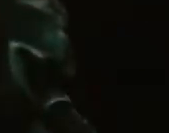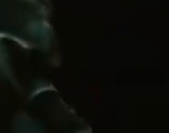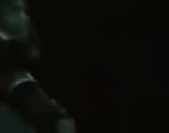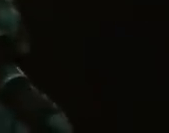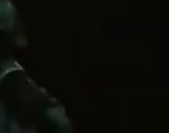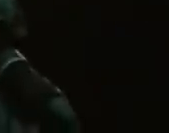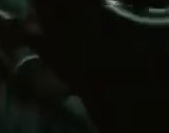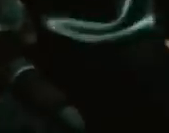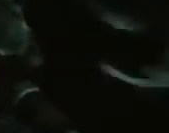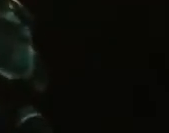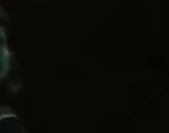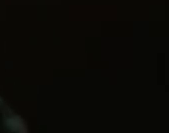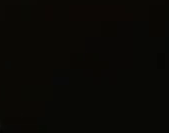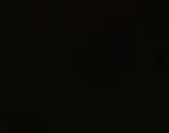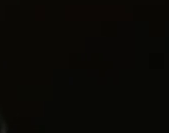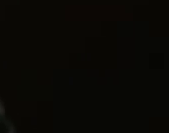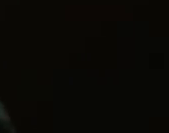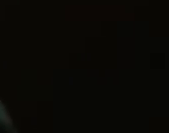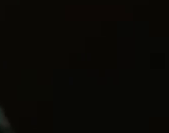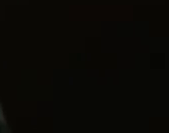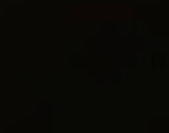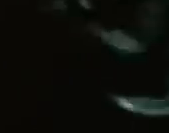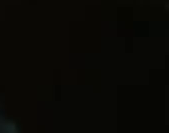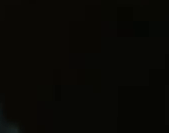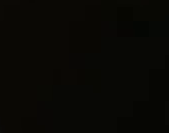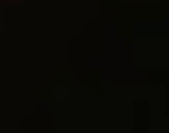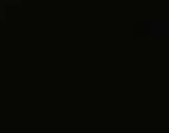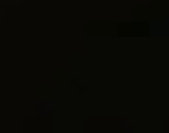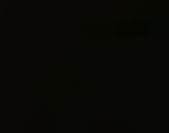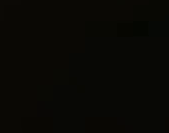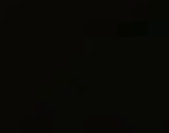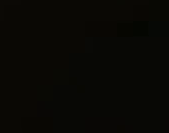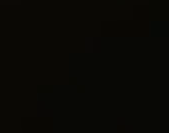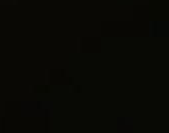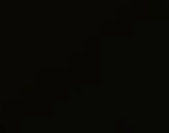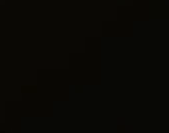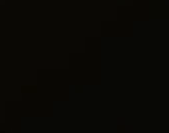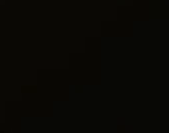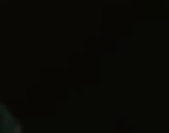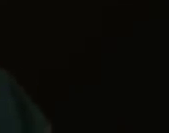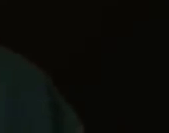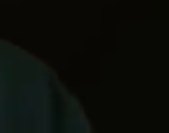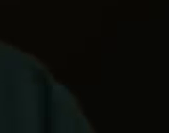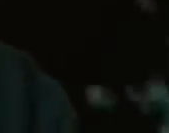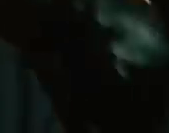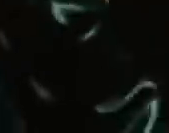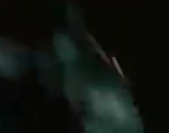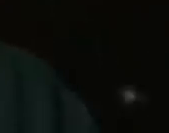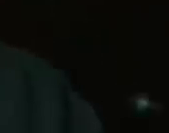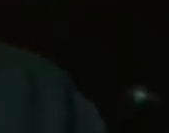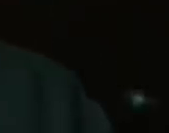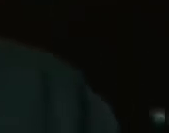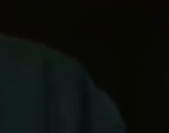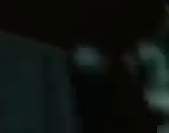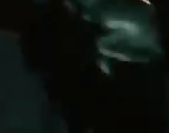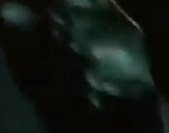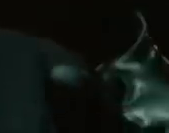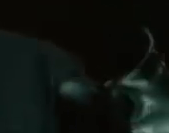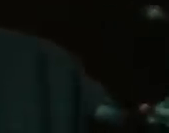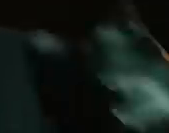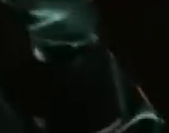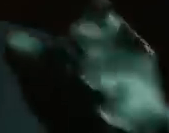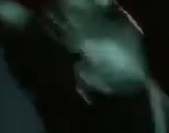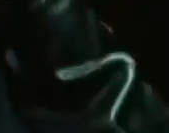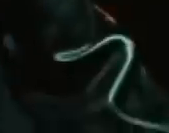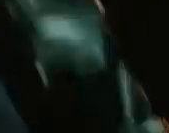uma música foi ao ar na Rádio Renascença de Lisboa. Essa música foi a senha para o